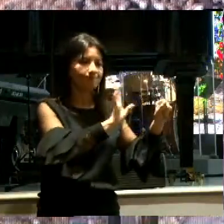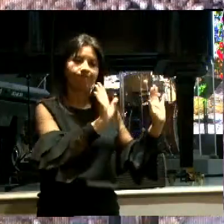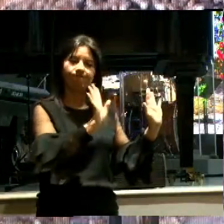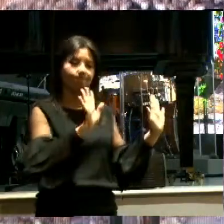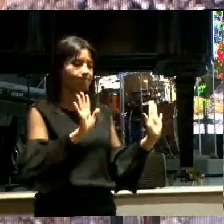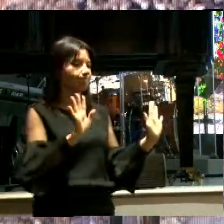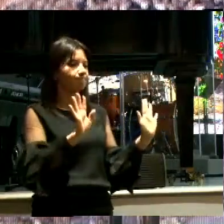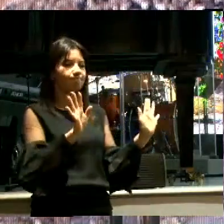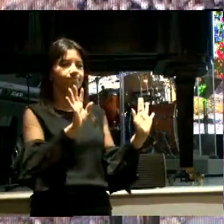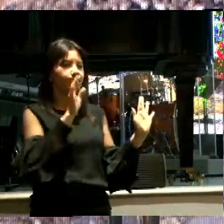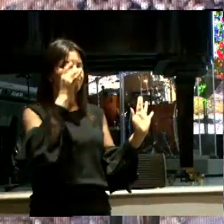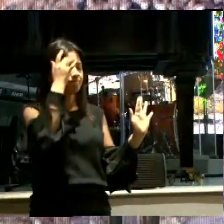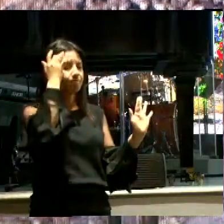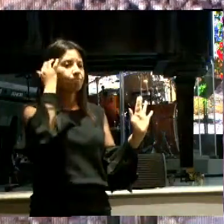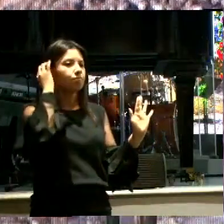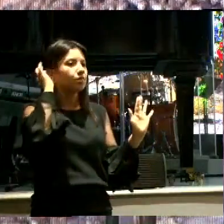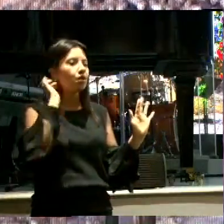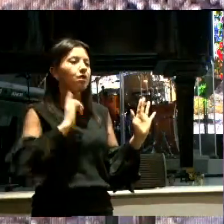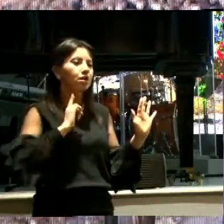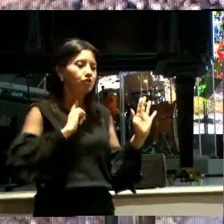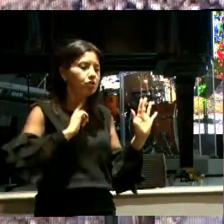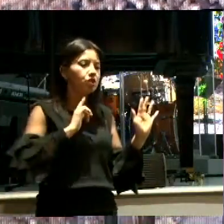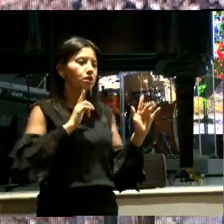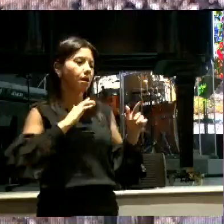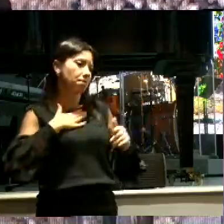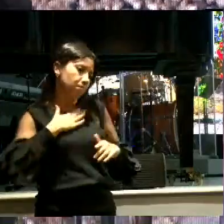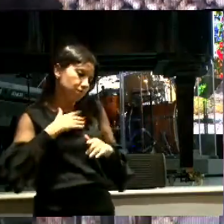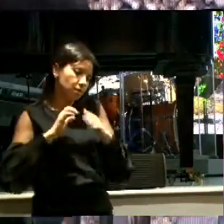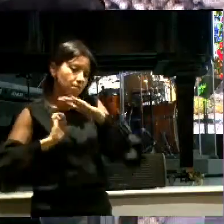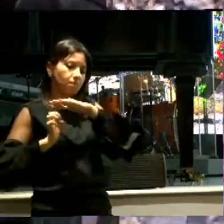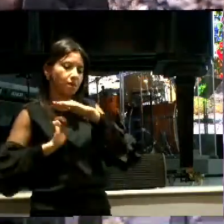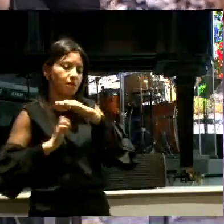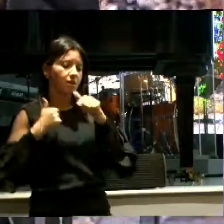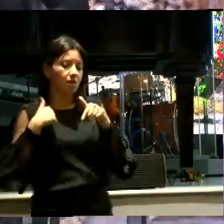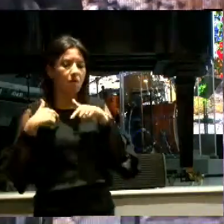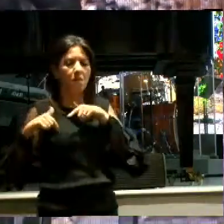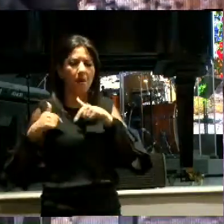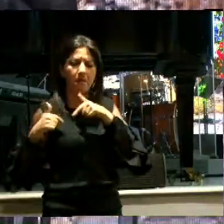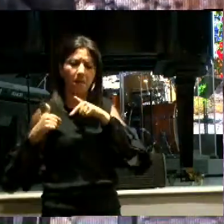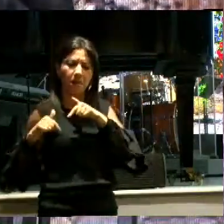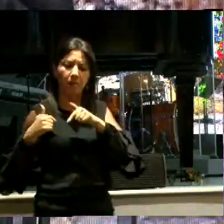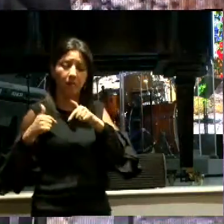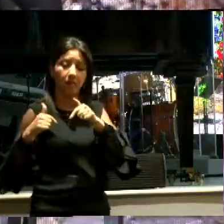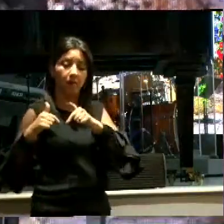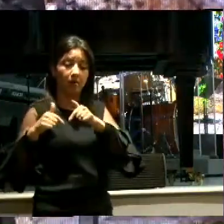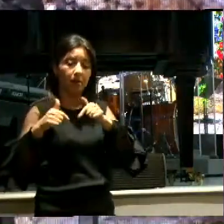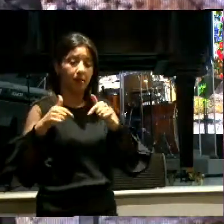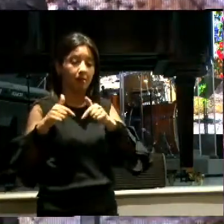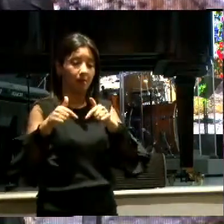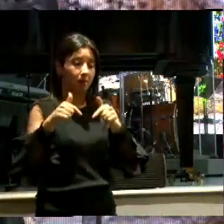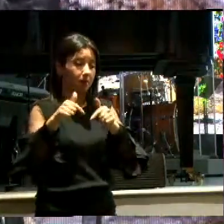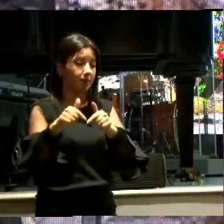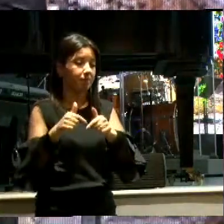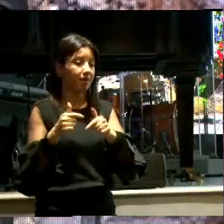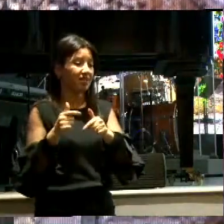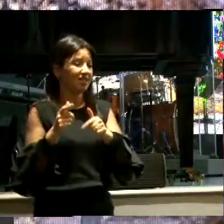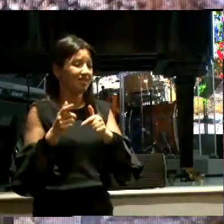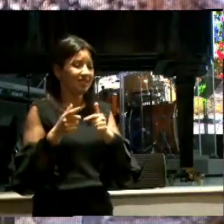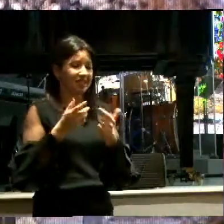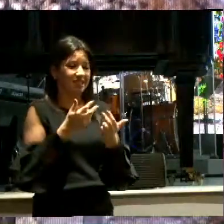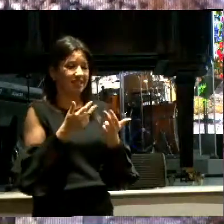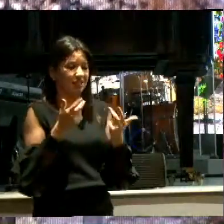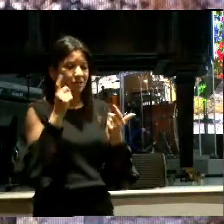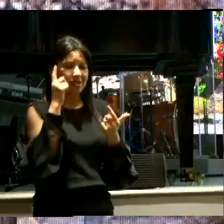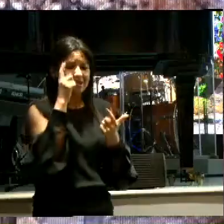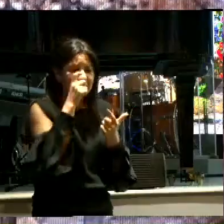assim. Então eu tinha meu ateliê e eu estou lá trabalhando, até que o negócio foi apertando, eu tinha duas ajudantes,